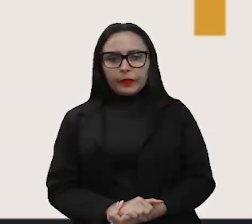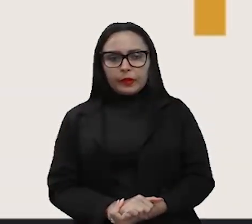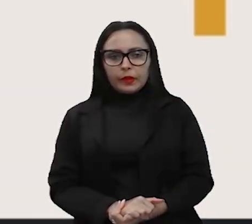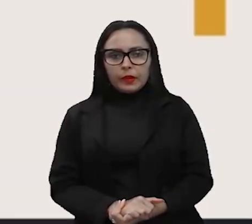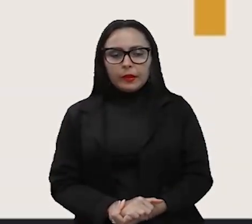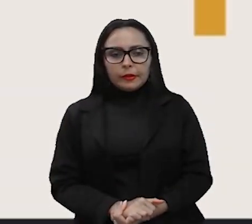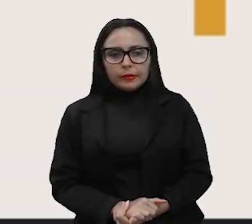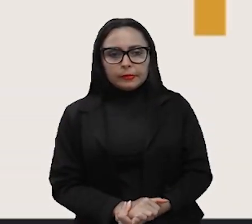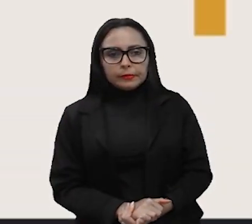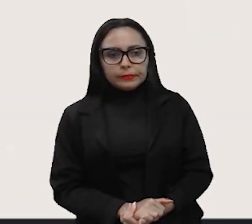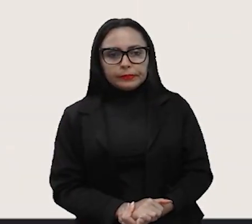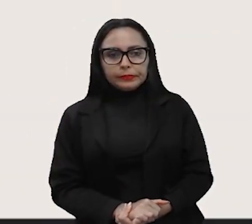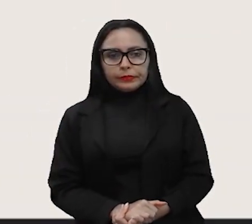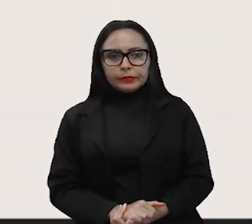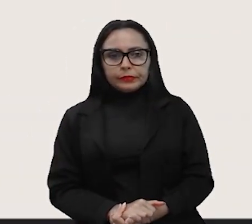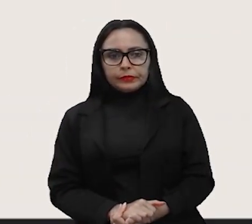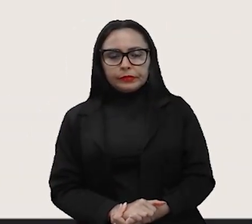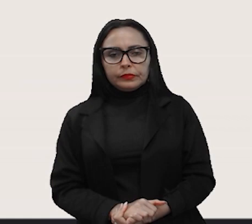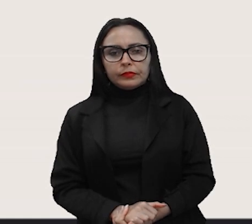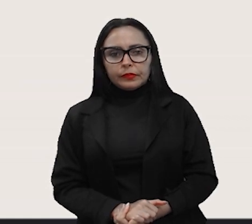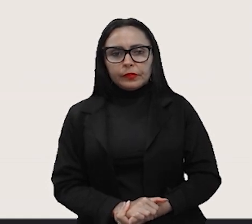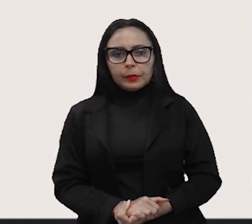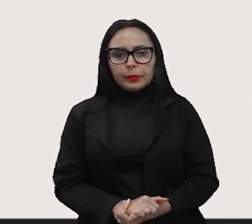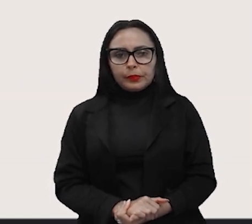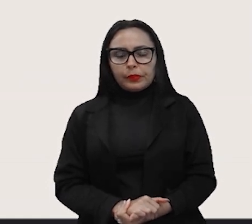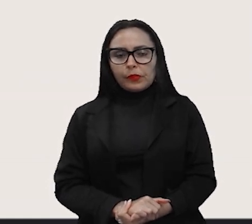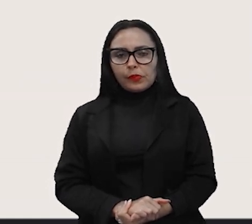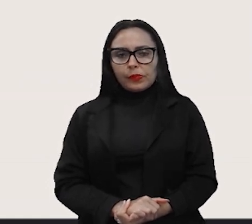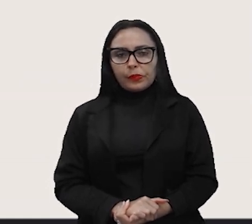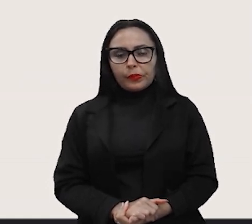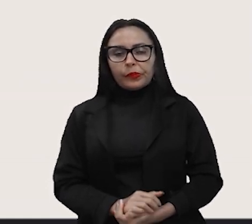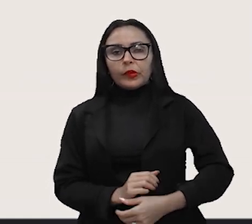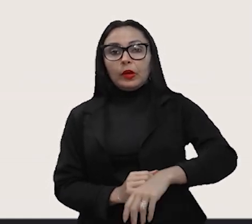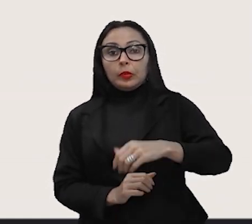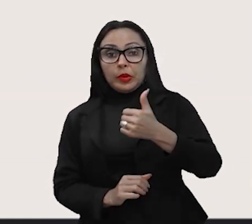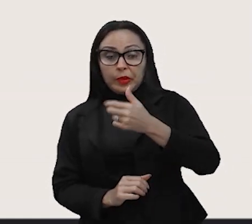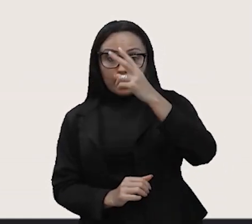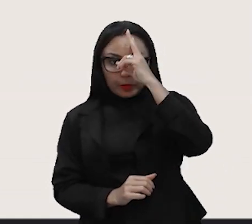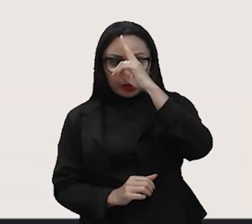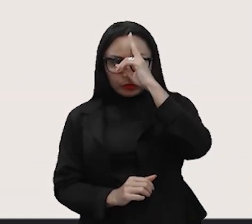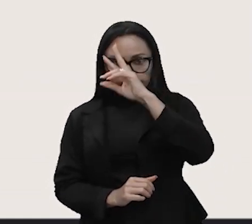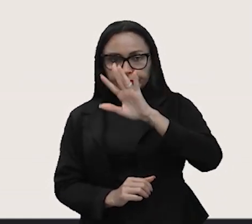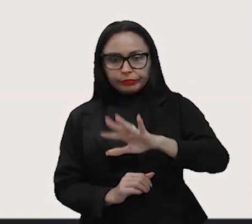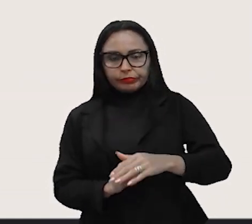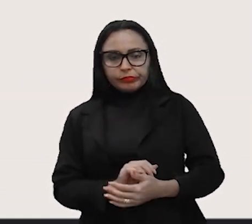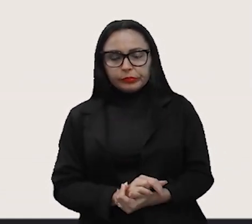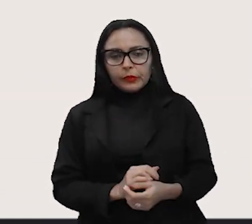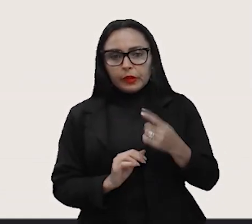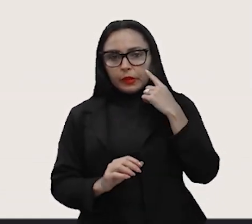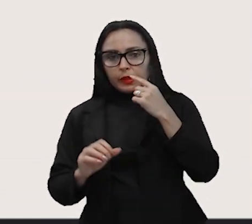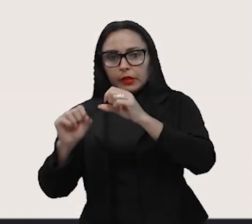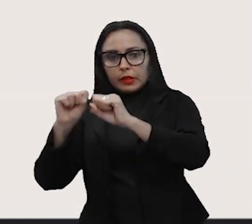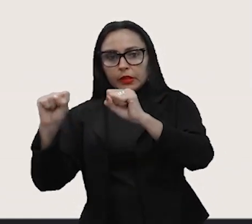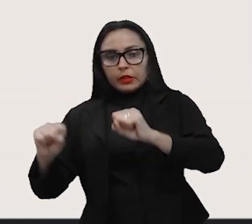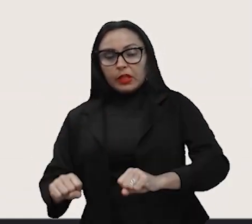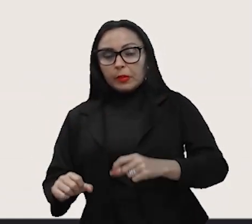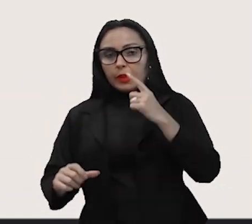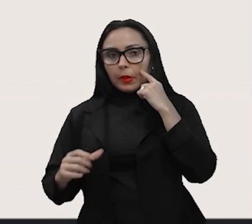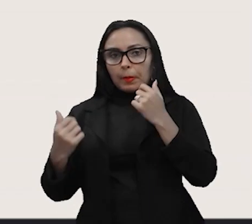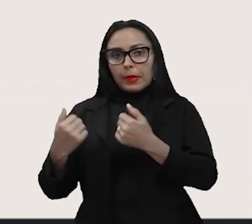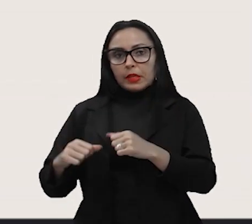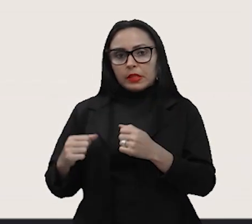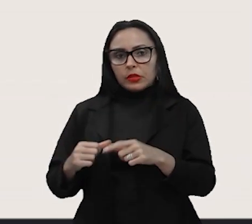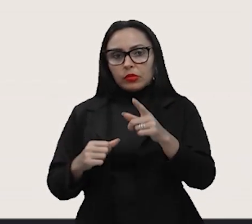Ó, quando a gente trabalha com o sistema endócrino, a primeira coisa que você vai ter que lembrar é o seguinte. Esse sistema, eu preciso que vocês